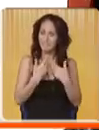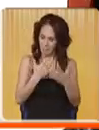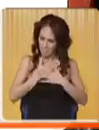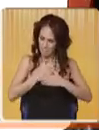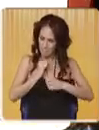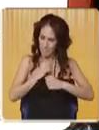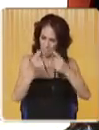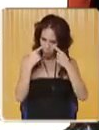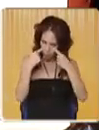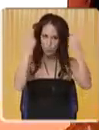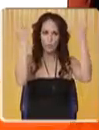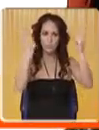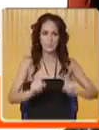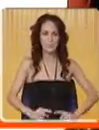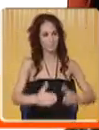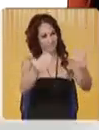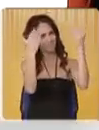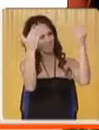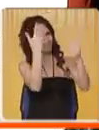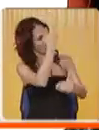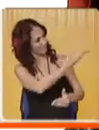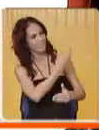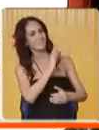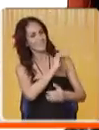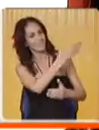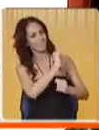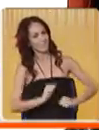de amigos e publicamente quero fazer essa homenagem, esse reconhecimento.